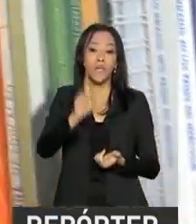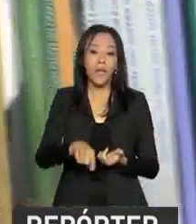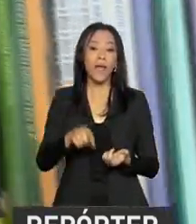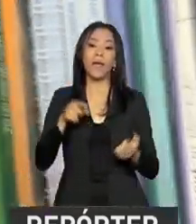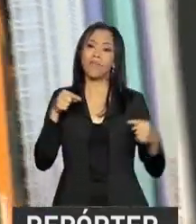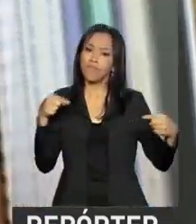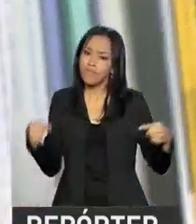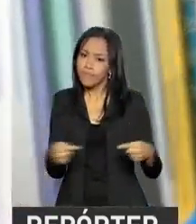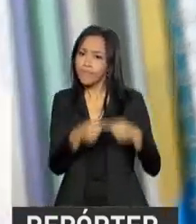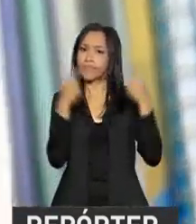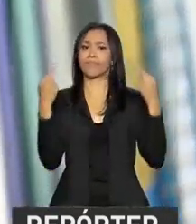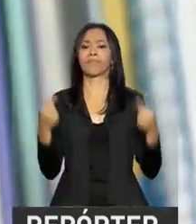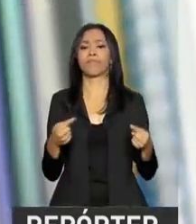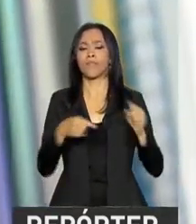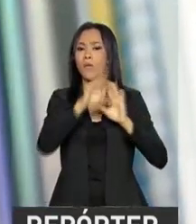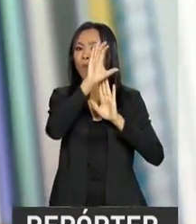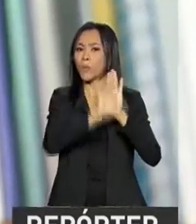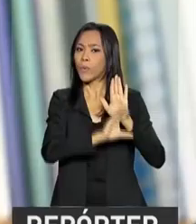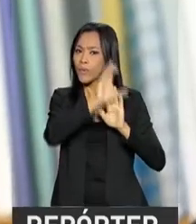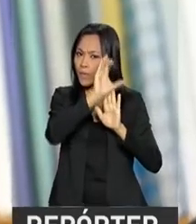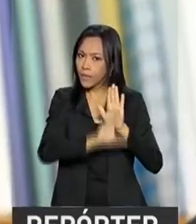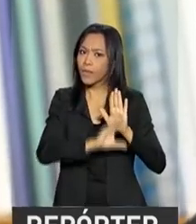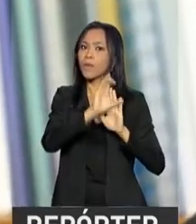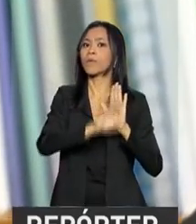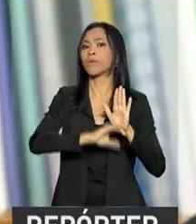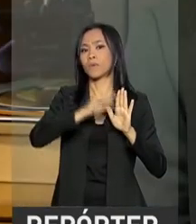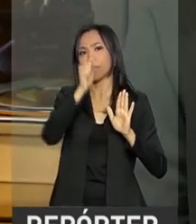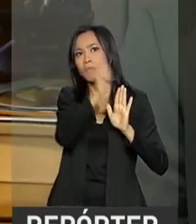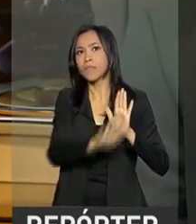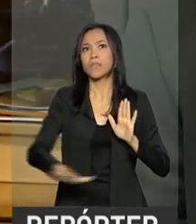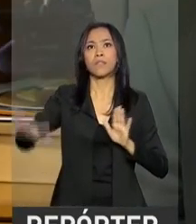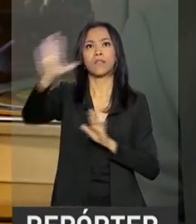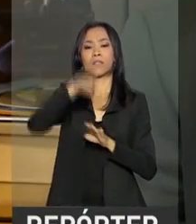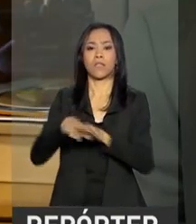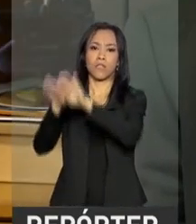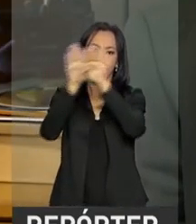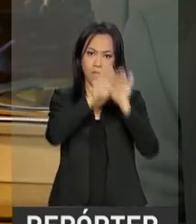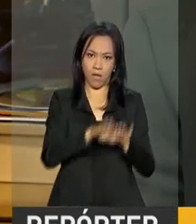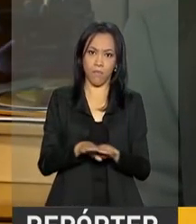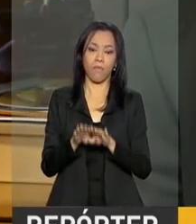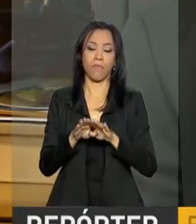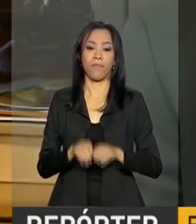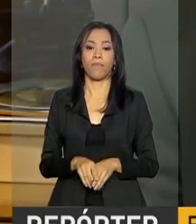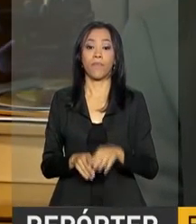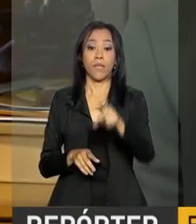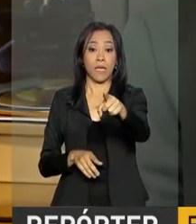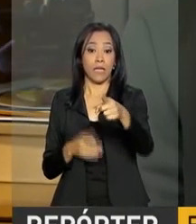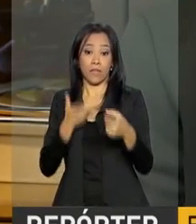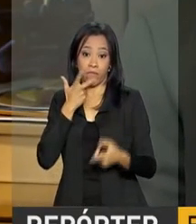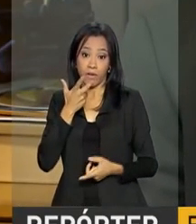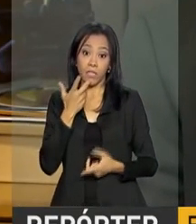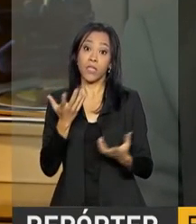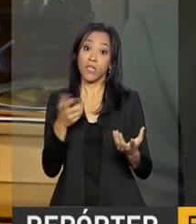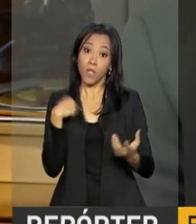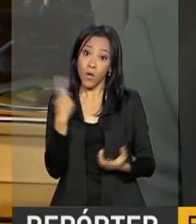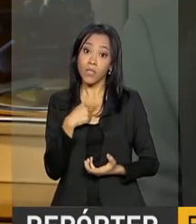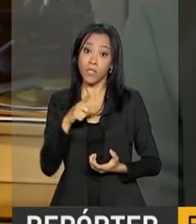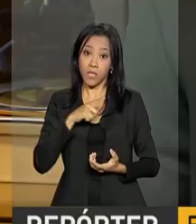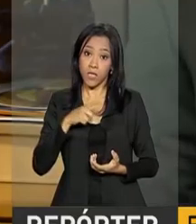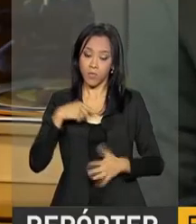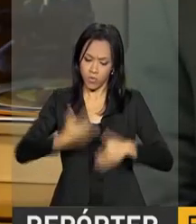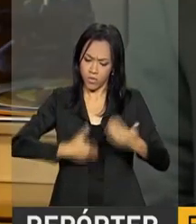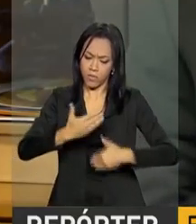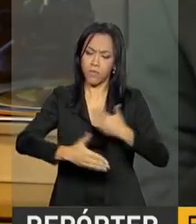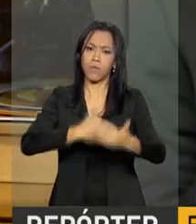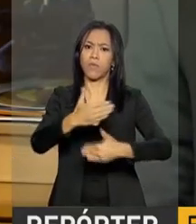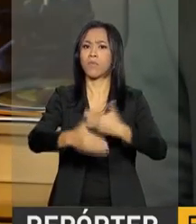com o que prevê própria base nacional comum curricular a tendência é que nós tenhamos um crescimento muito grande de robótica